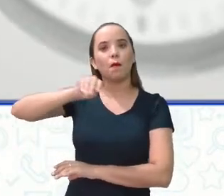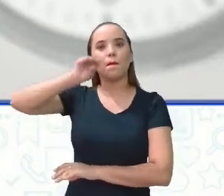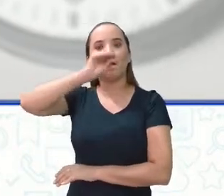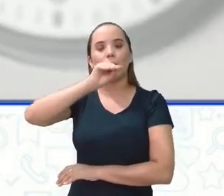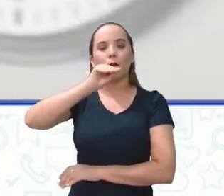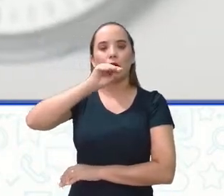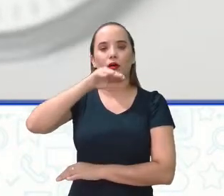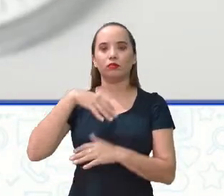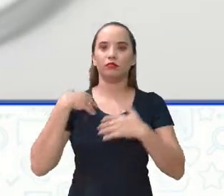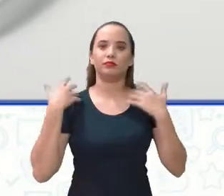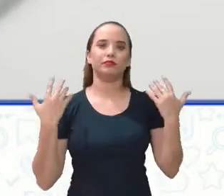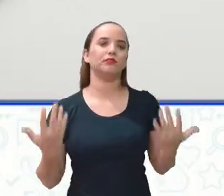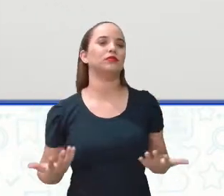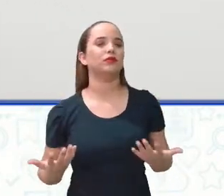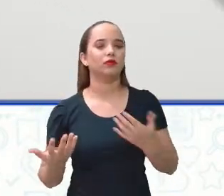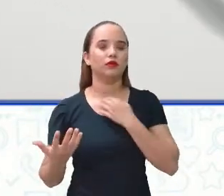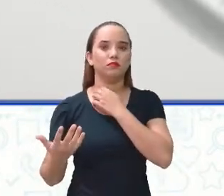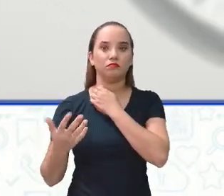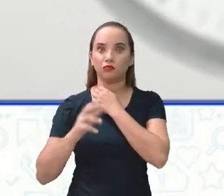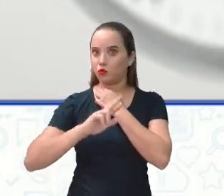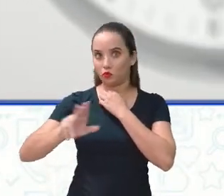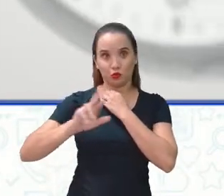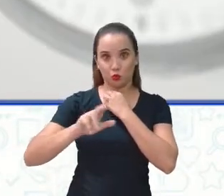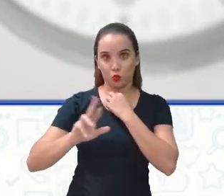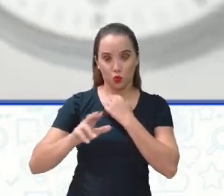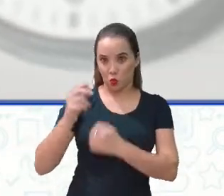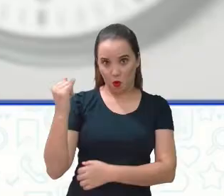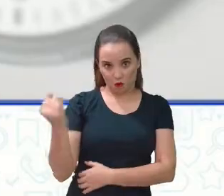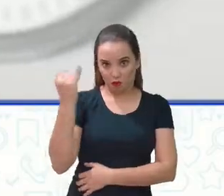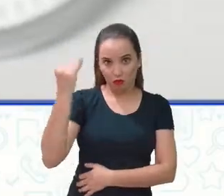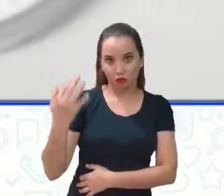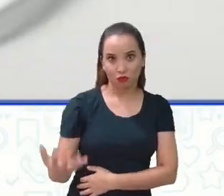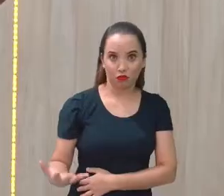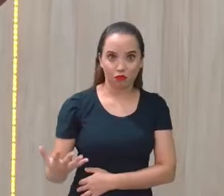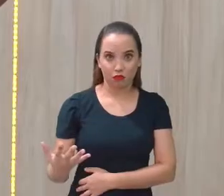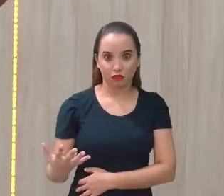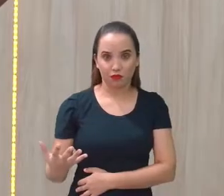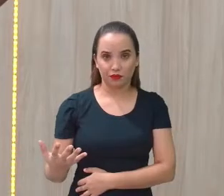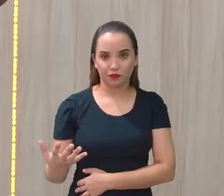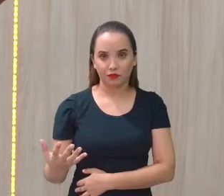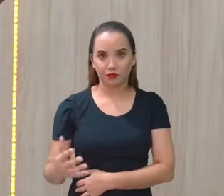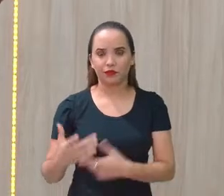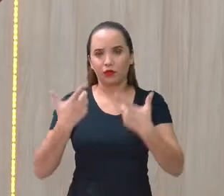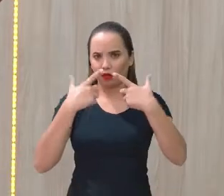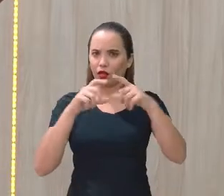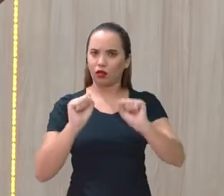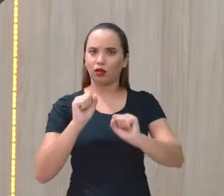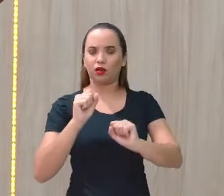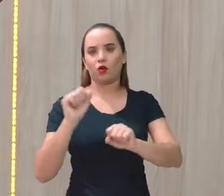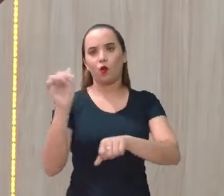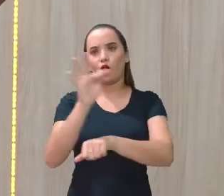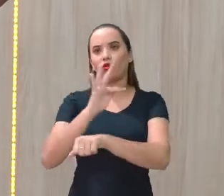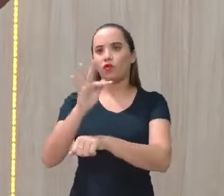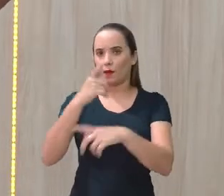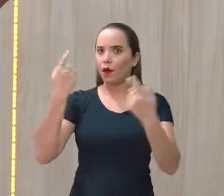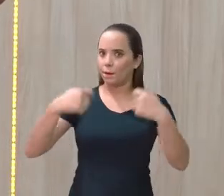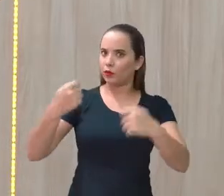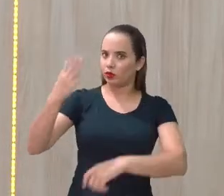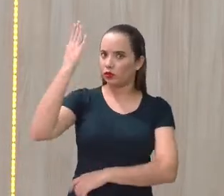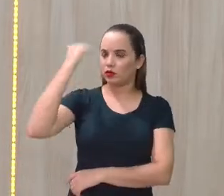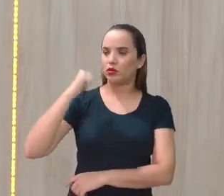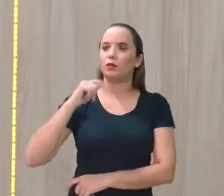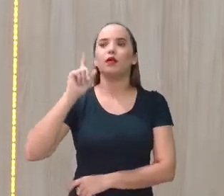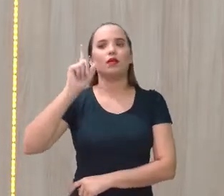E aí? Não é importante a linguagem formal. Para a gente responder, a gente precisa saber o que é linguagem formal. E aí foi questão